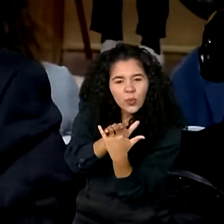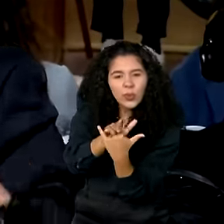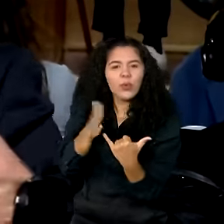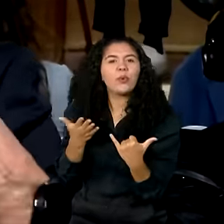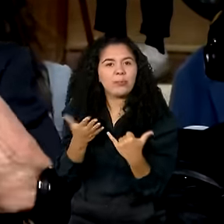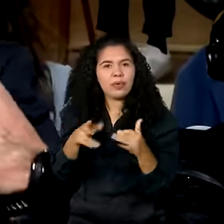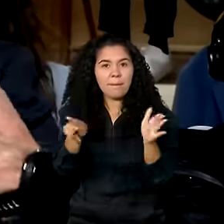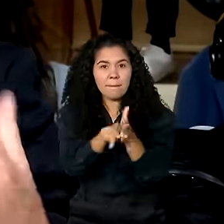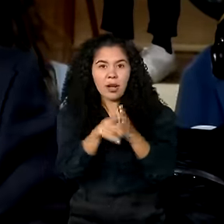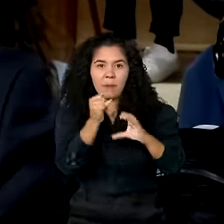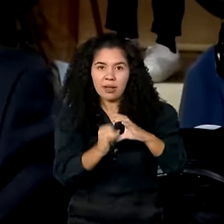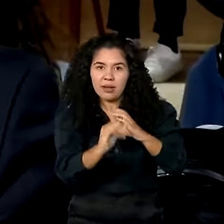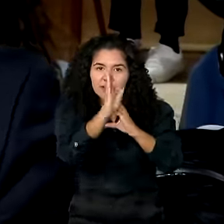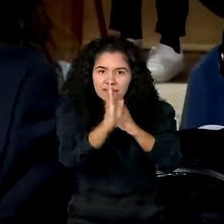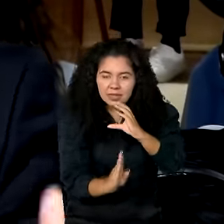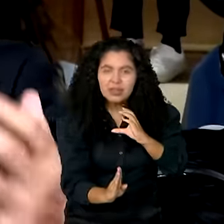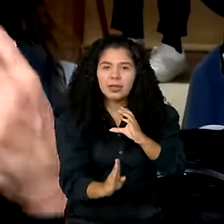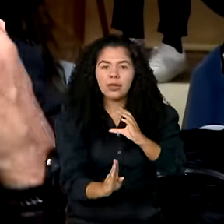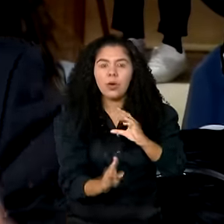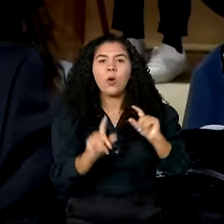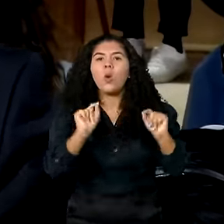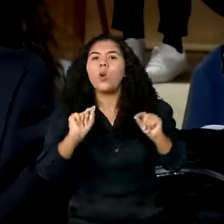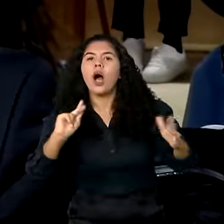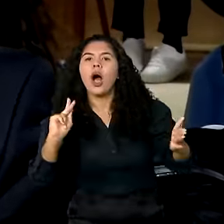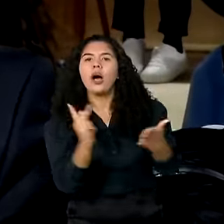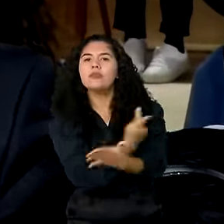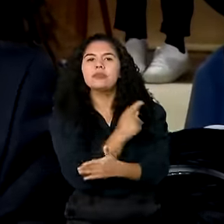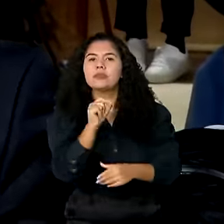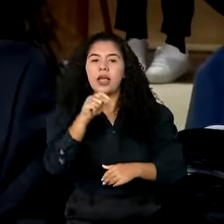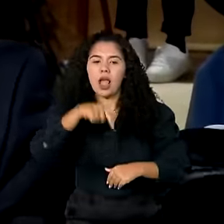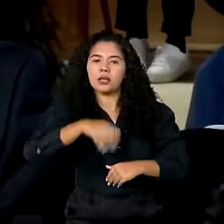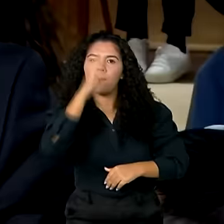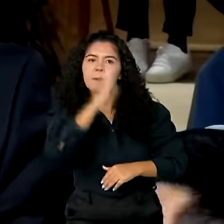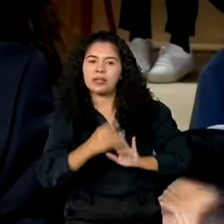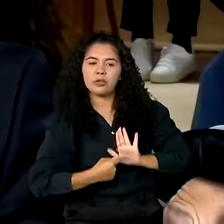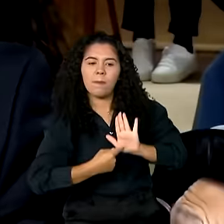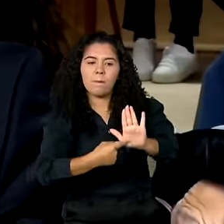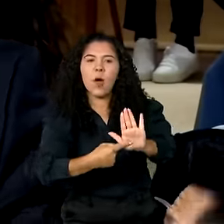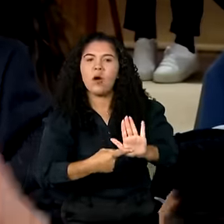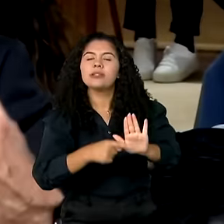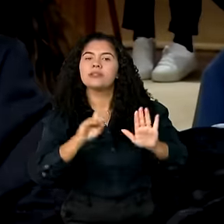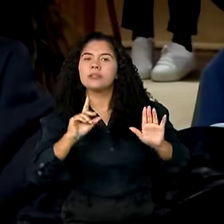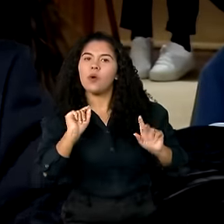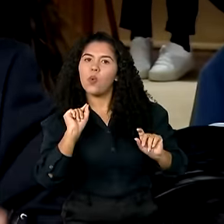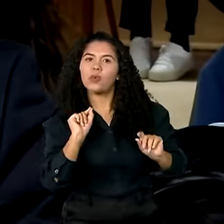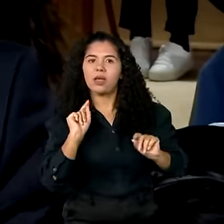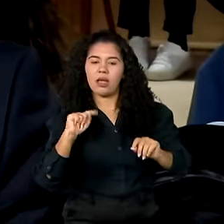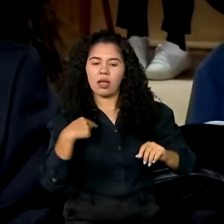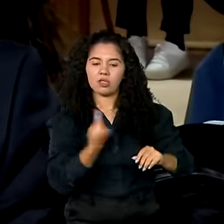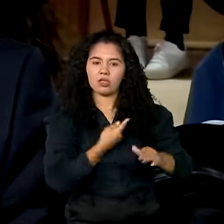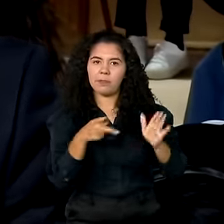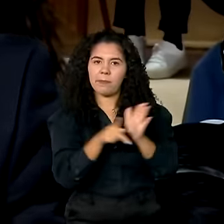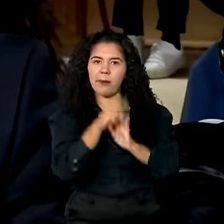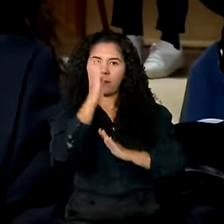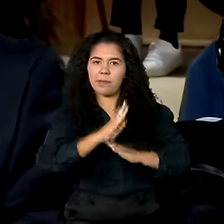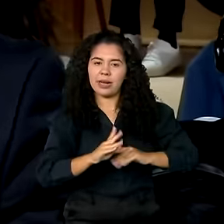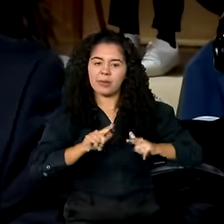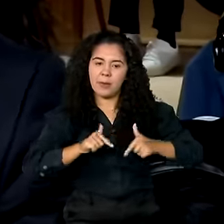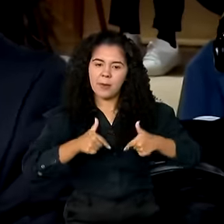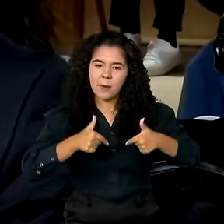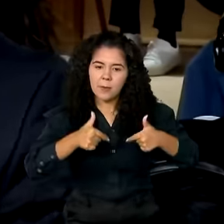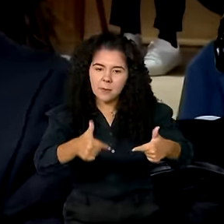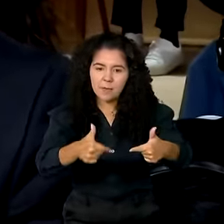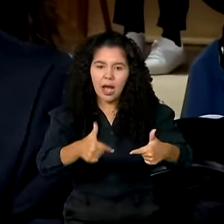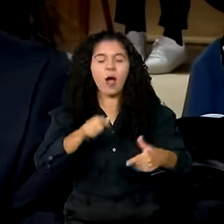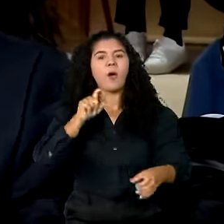EBC, o que está ocorrendo aqui, o papel que o Brasil está desempenhando nessa COP29 no Azerbaijão, aqui em Baku. O Brasil